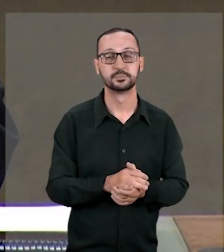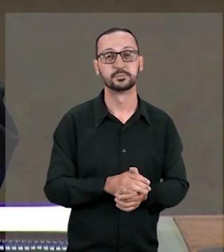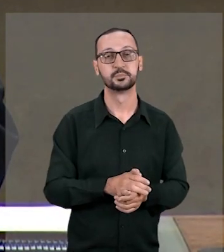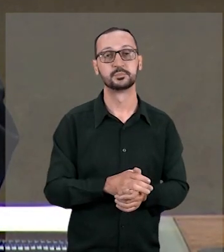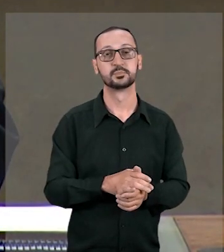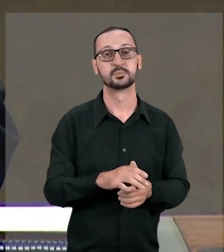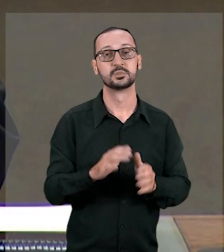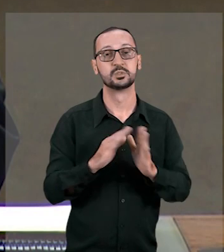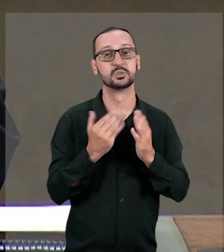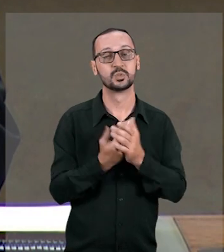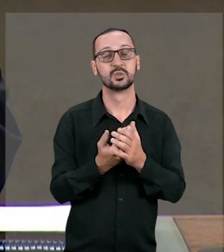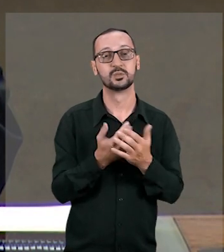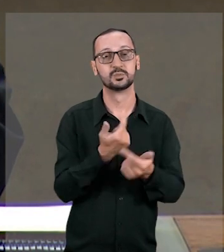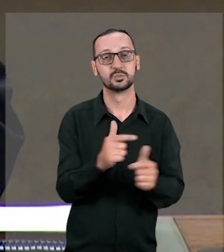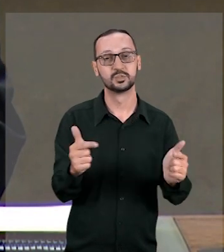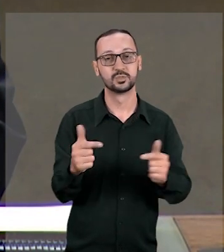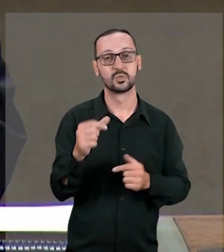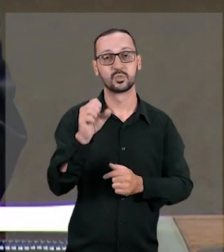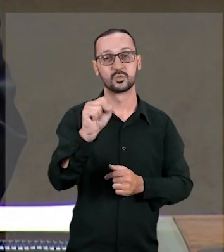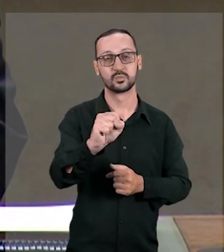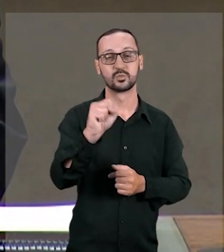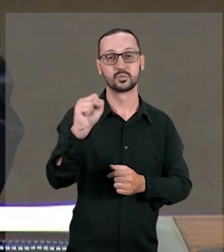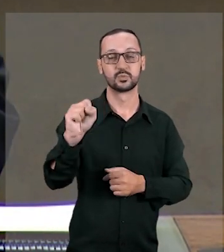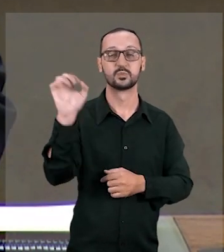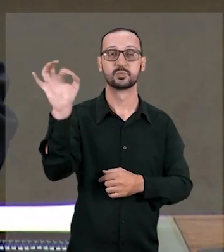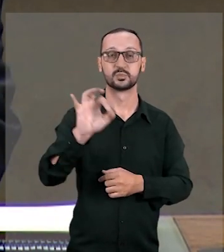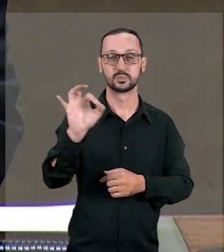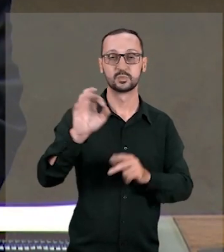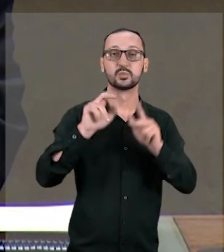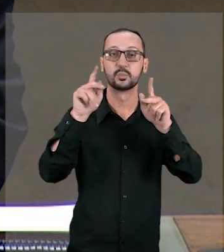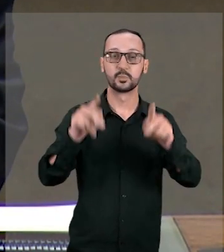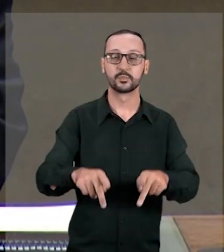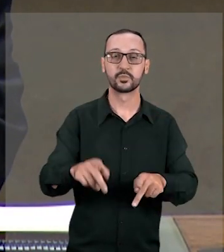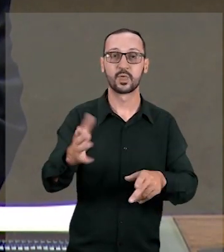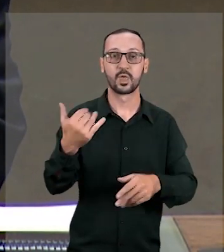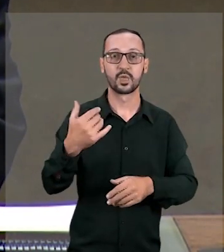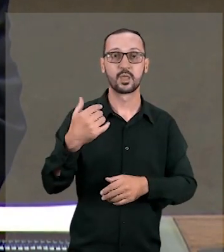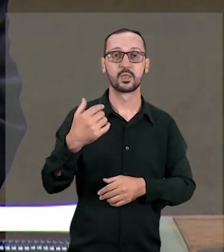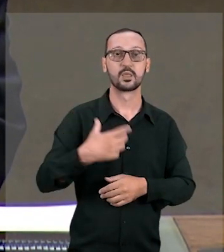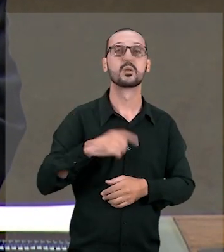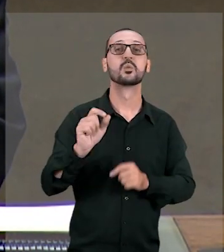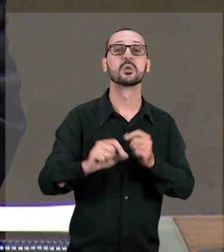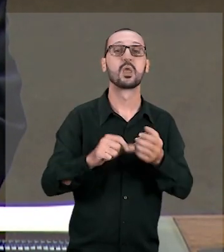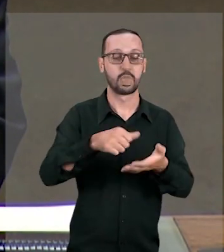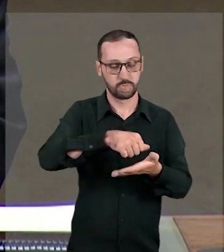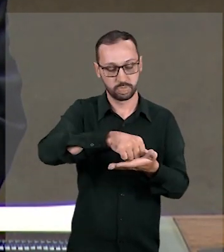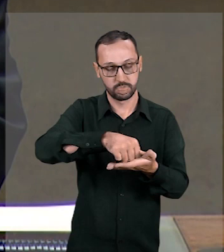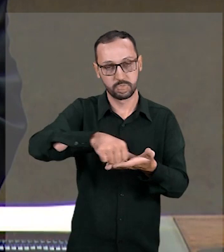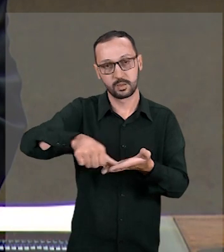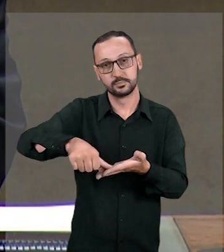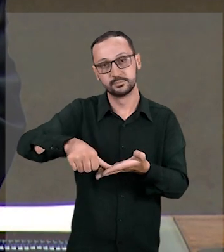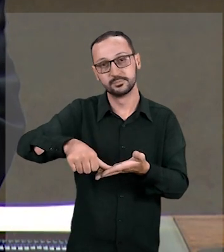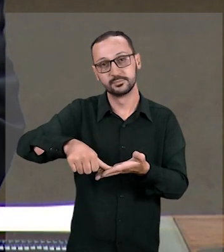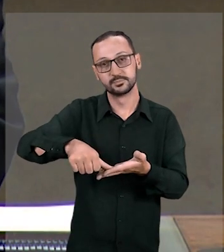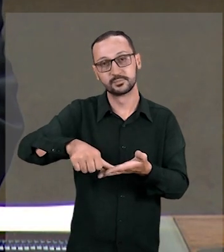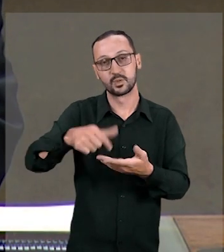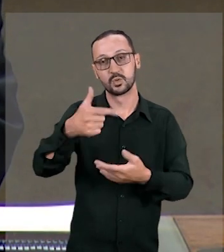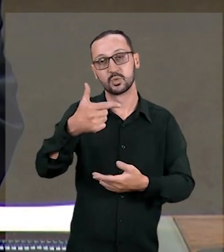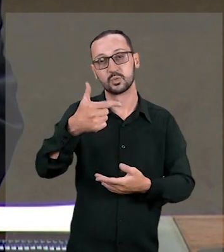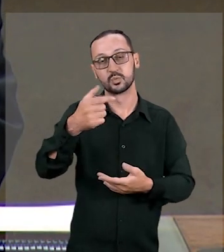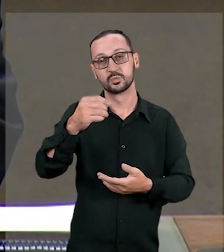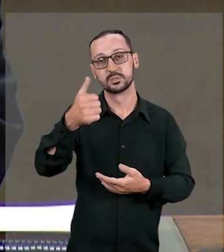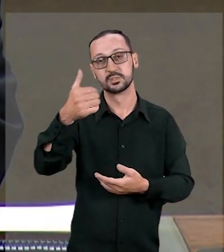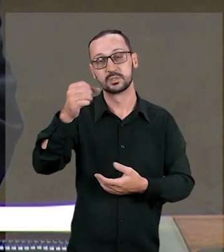não havia escola. 98% da população brasileira era analfabeta há 210